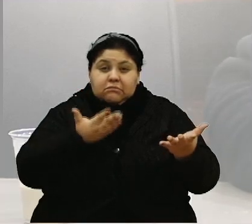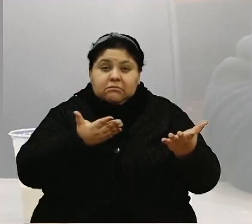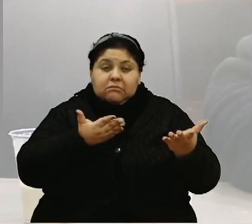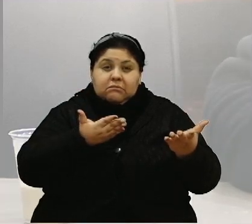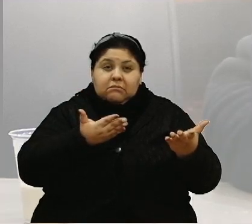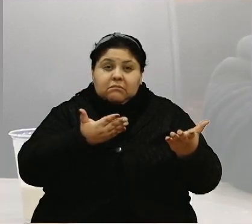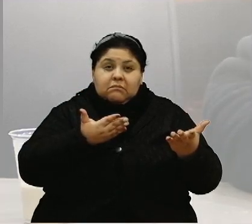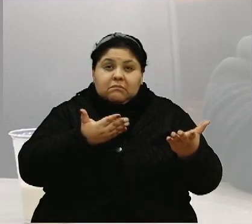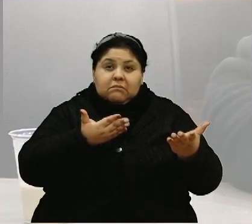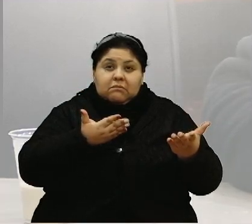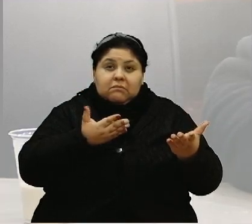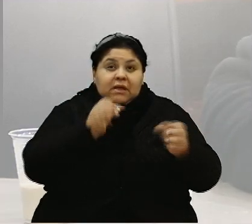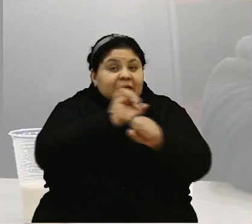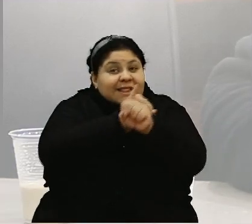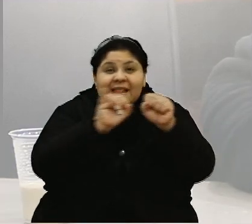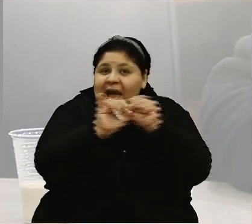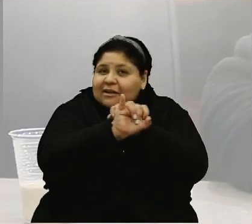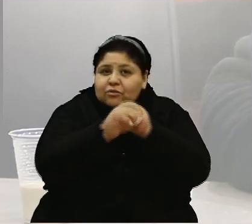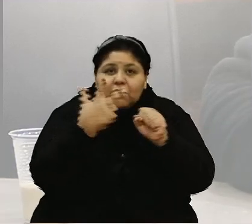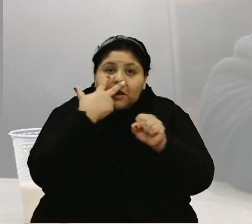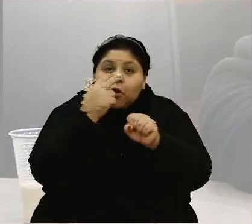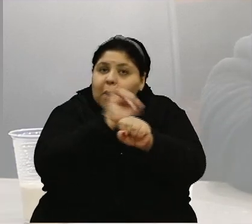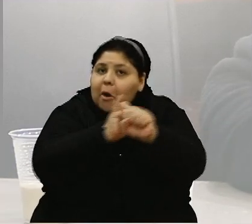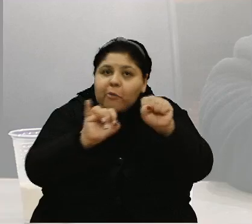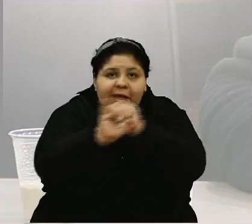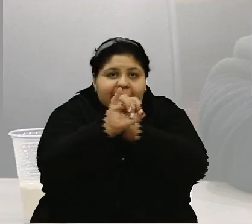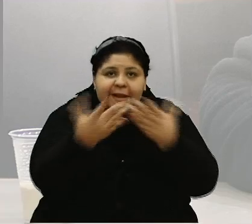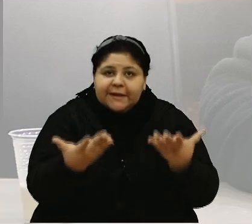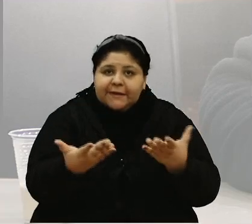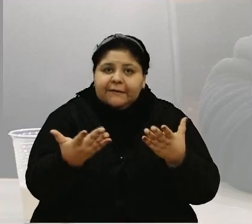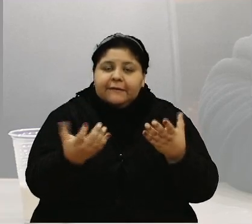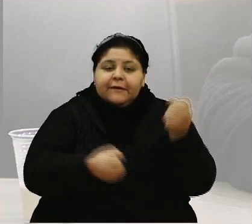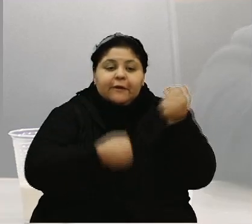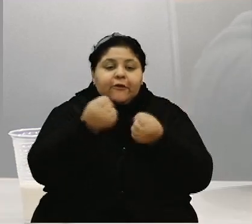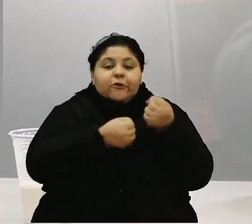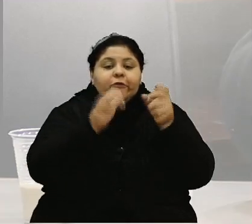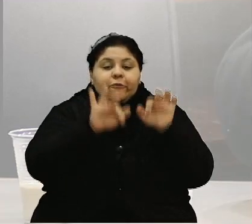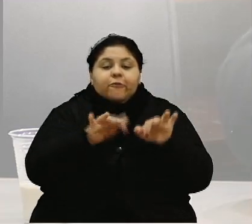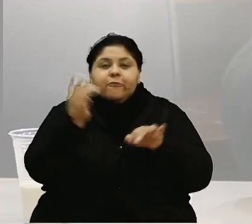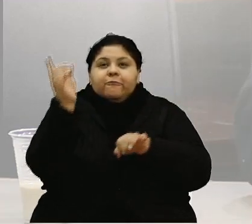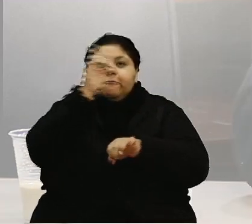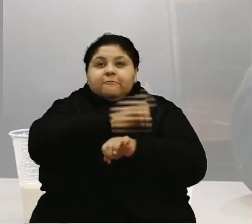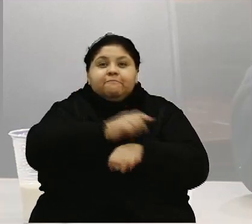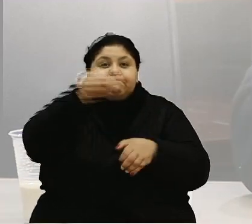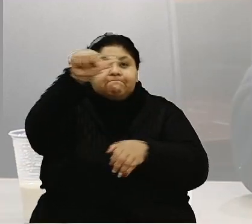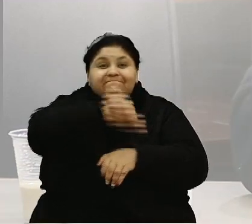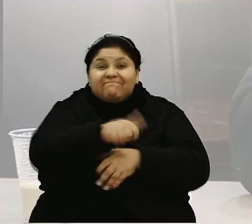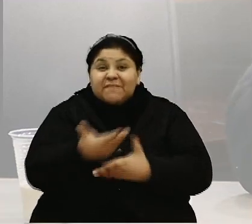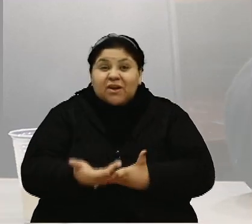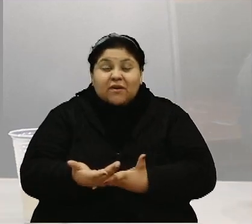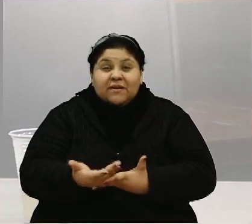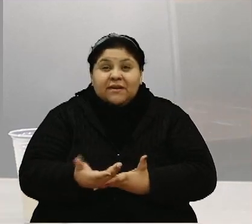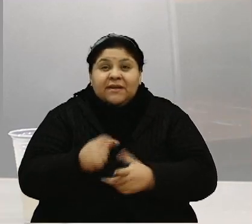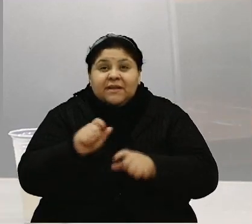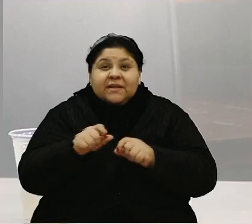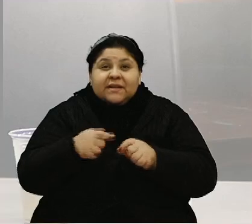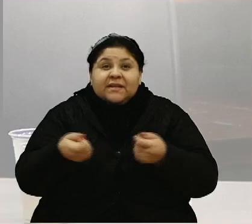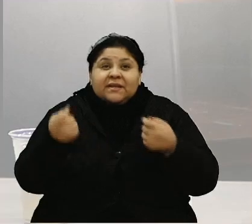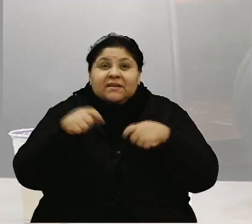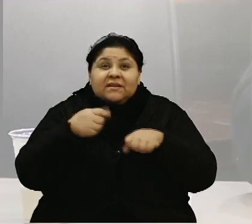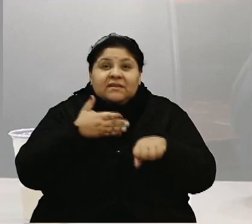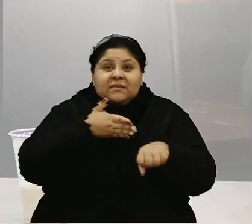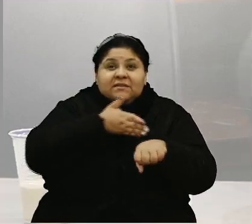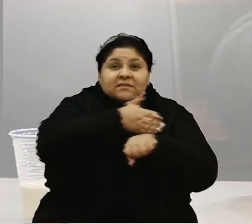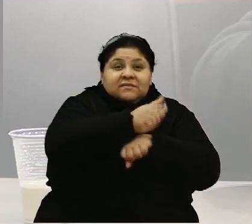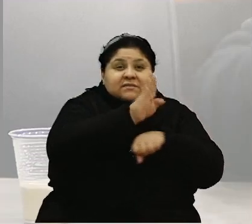está ilhado. Né? E o trânsito no final do dia, e o pior ainda no final do dia. Quem precisa entrar